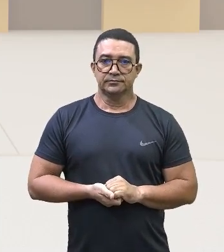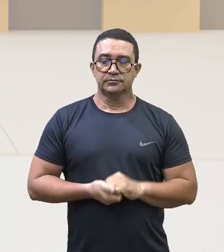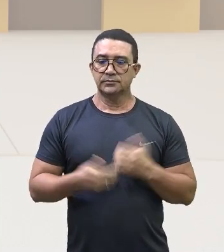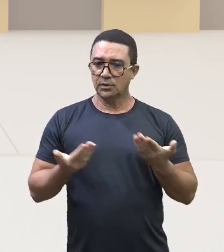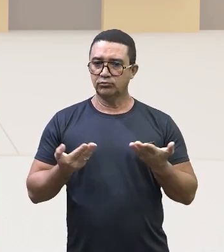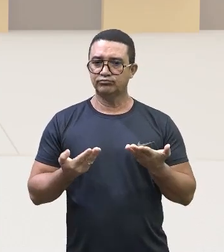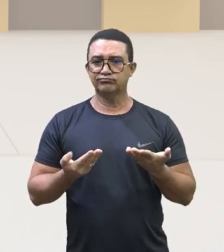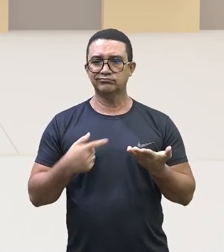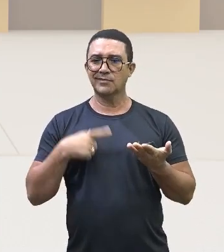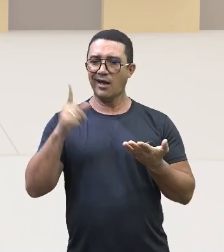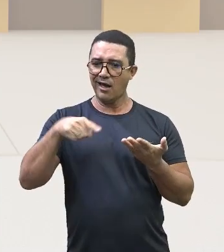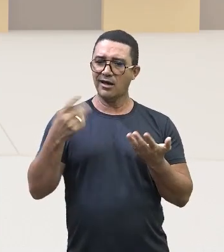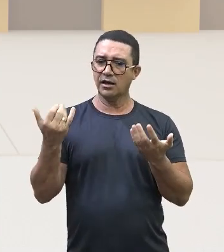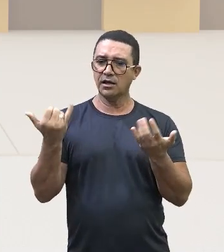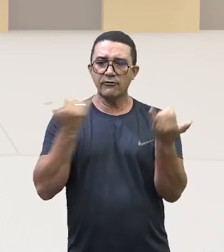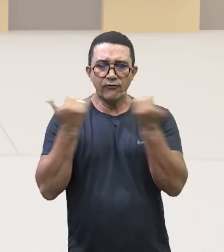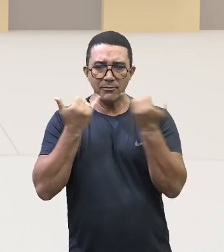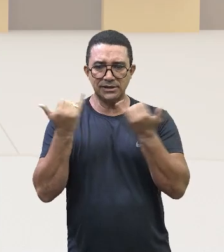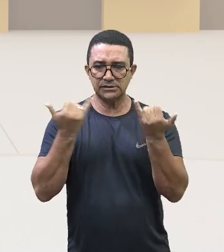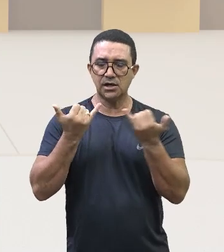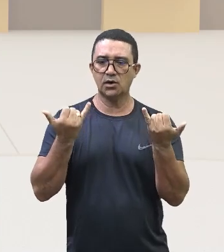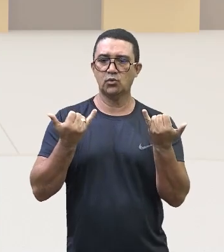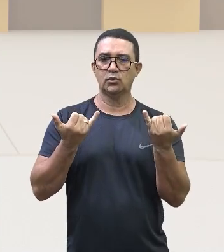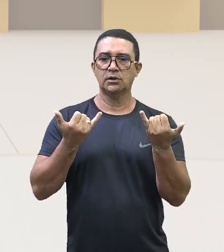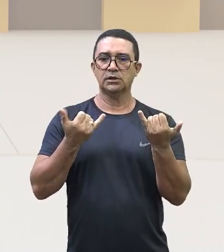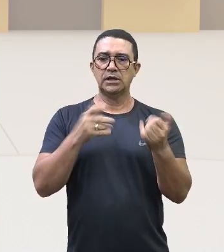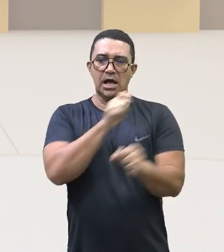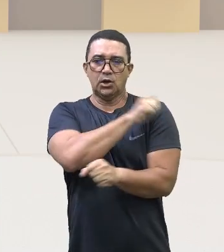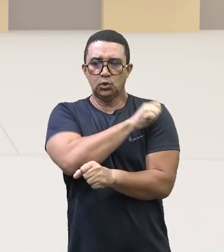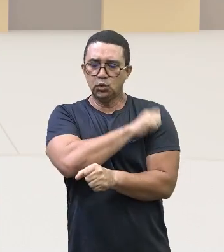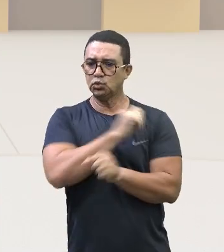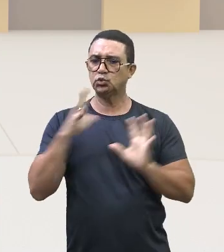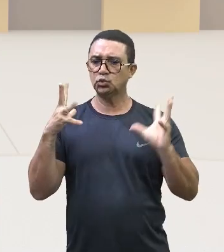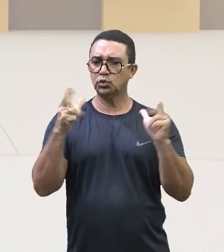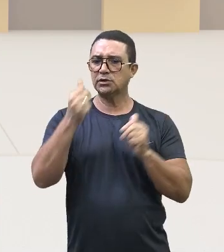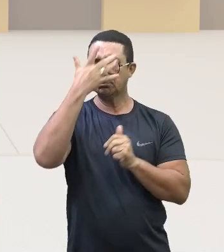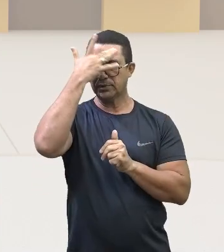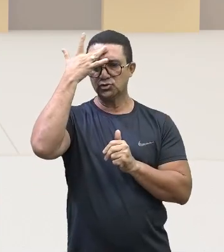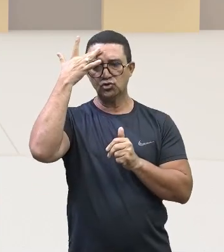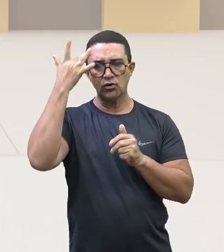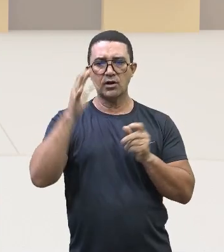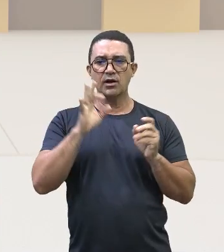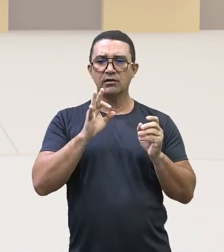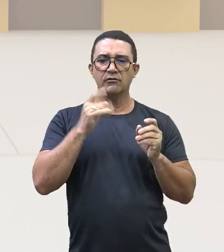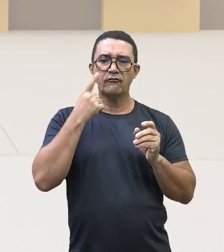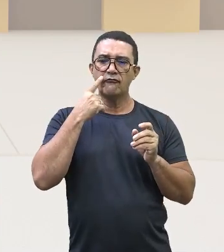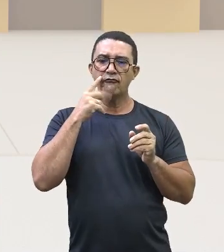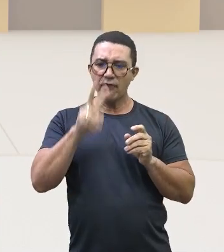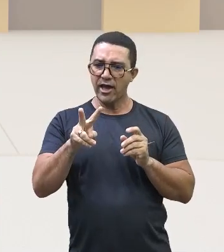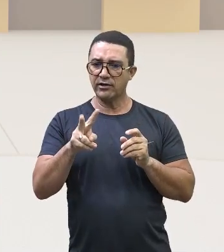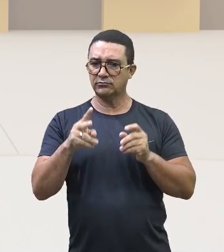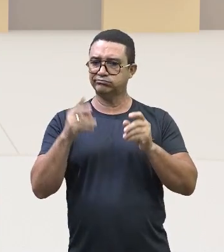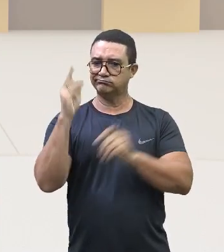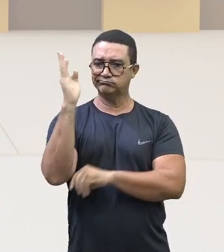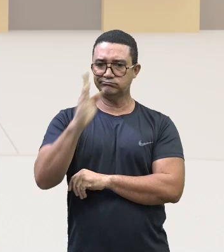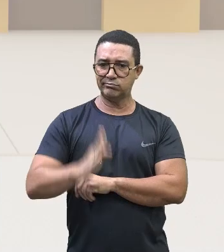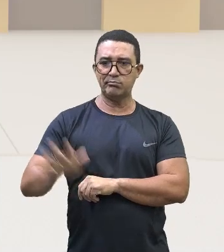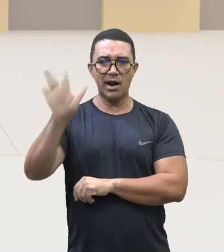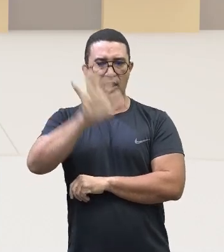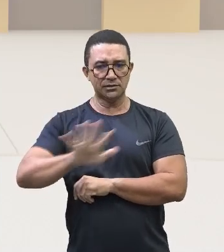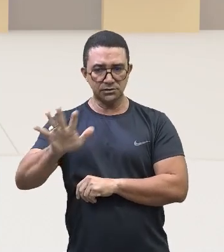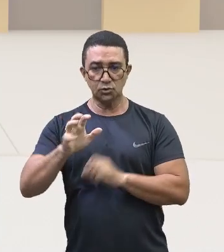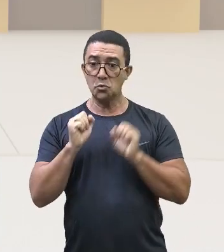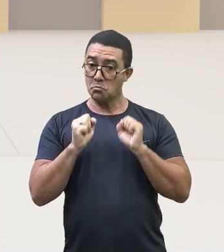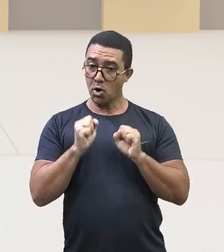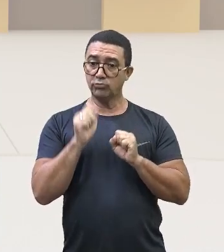são dados que as pessoas, que os nossos estudantes, todos que estão acompanhando aí no Brasil, eles podem acessar e